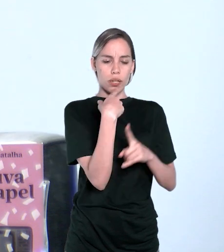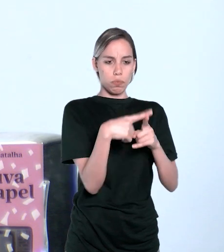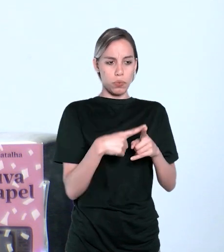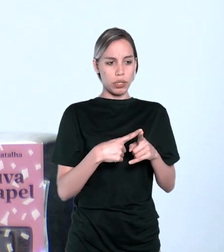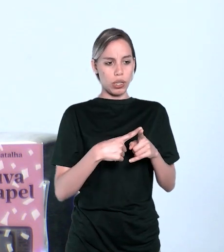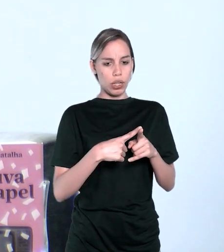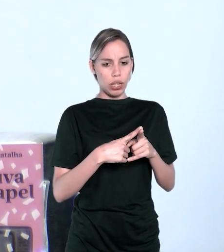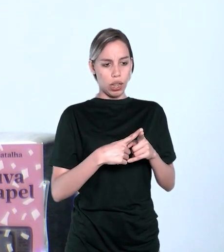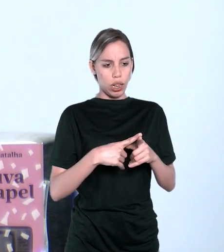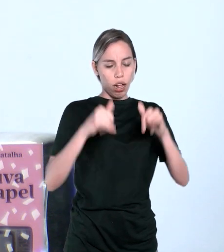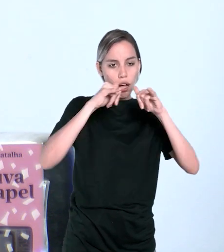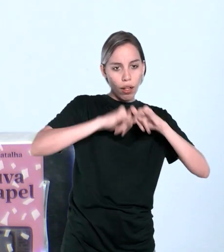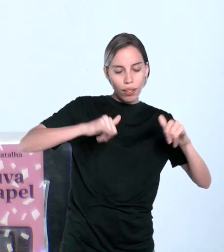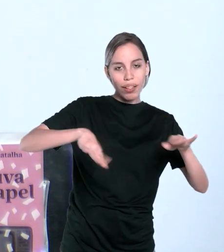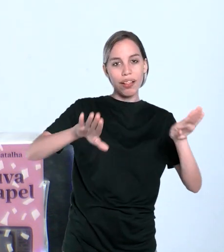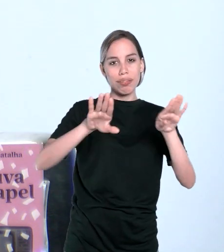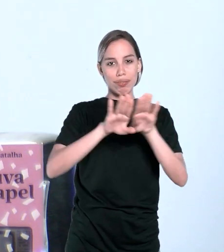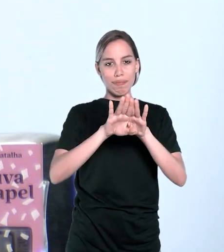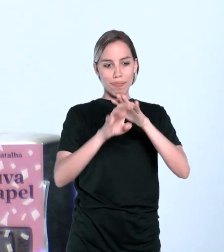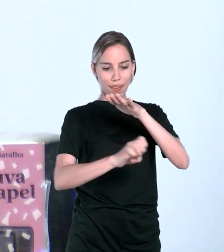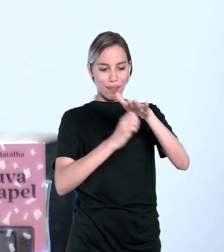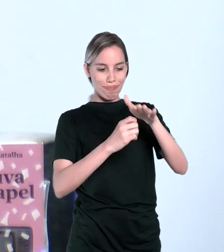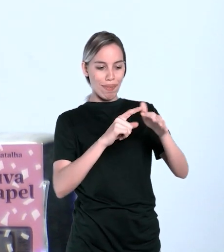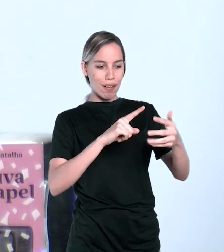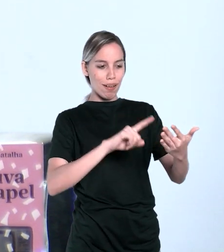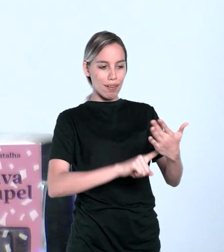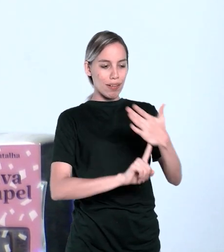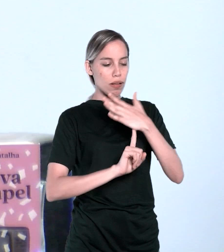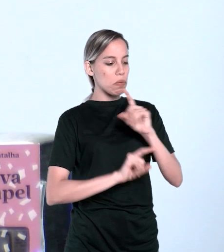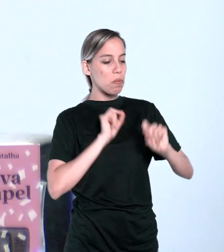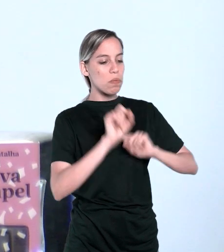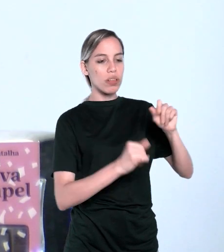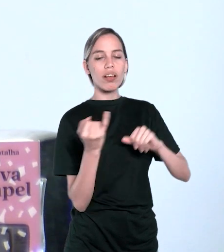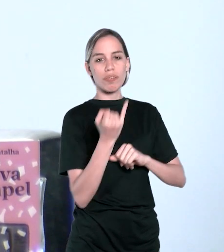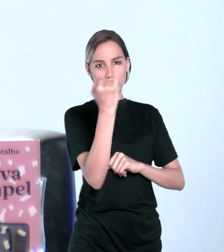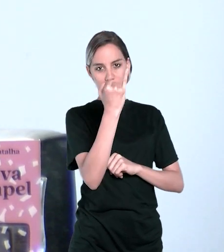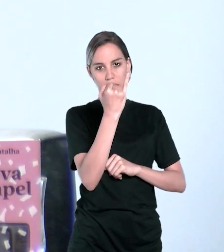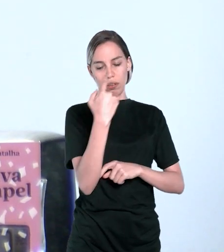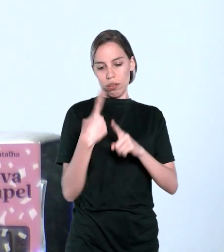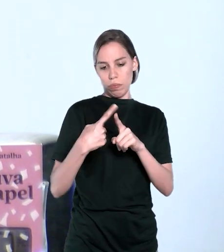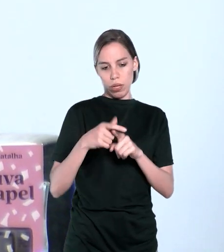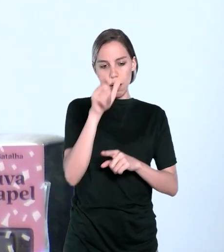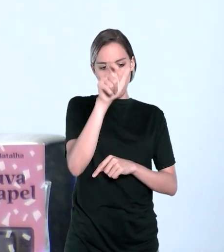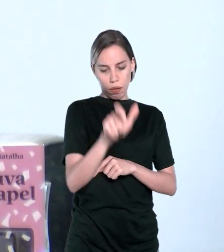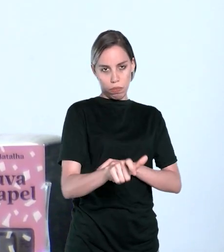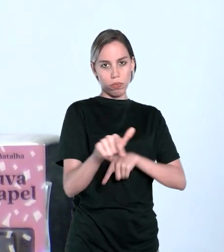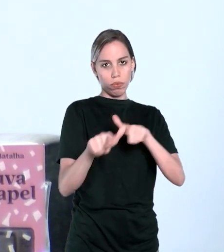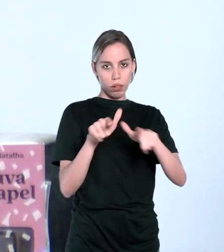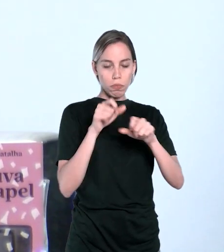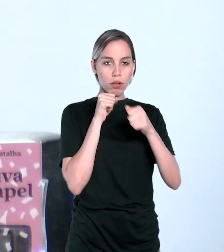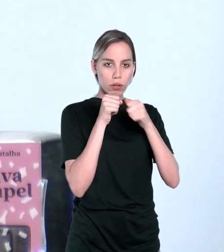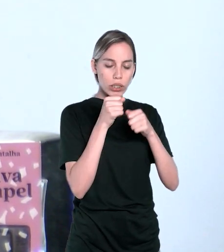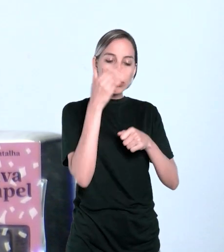editora, ela me ensina a ver o que é mais importante, como que você se edita. E o escritor ele tem que se editar o tempo todo. né? É muito